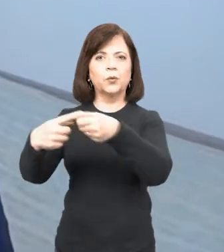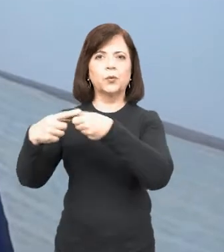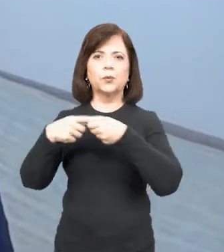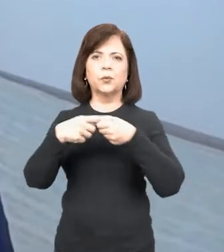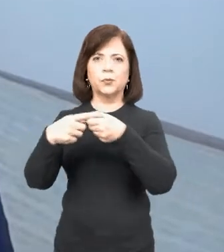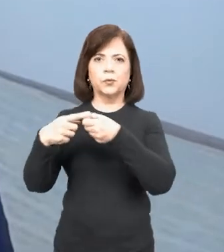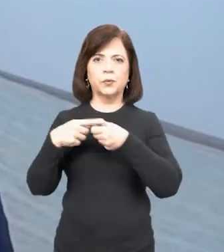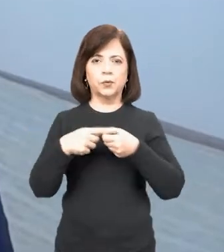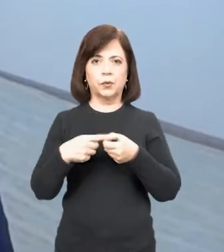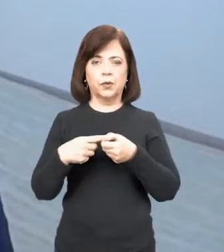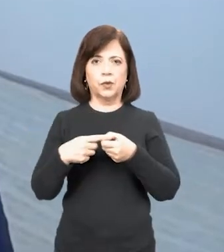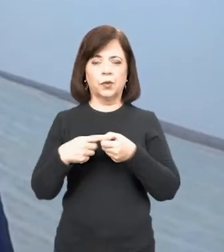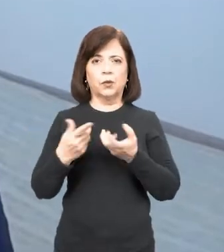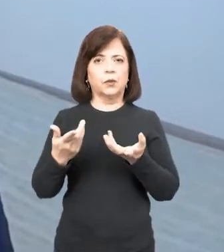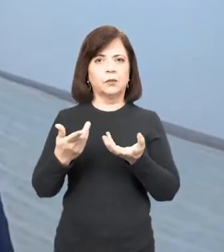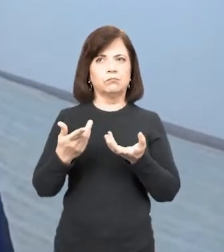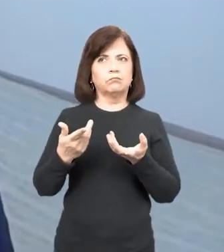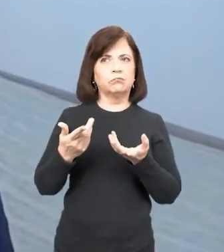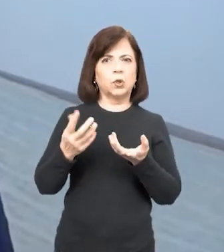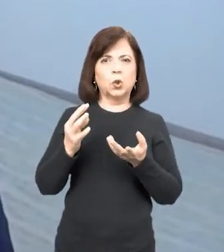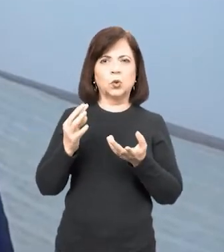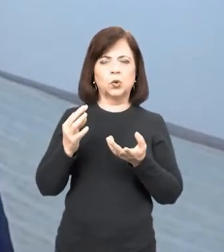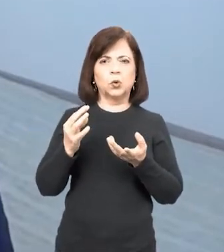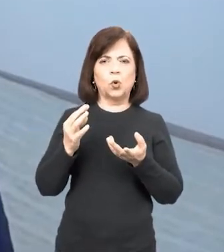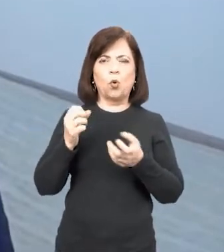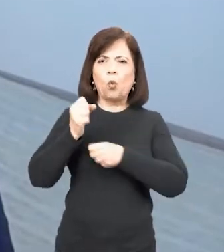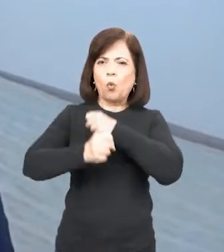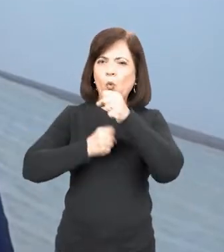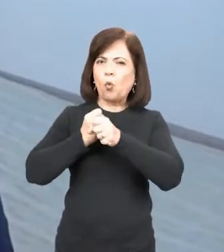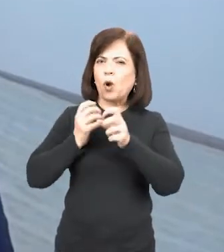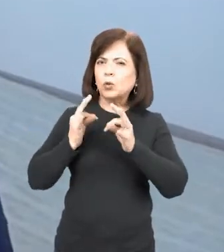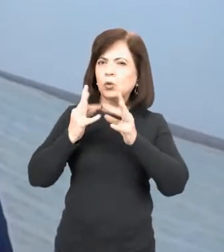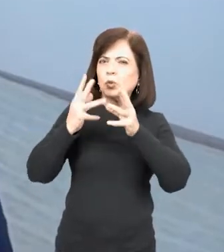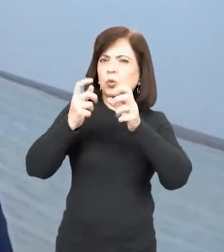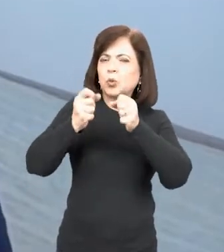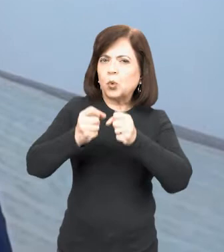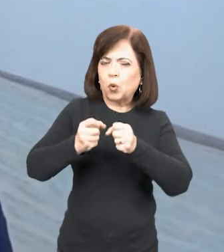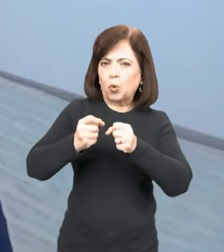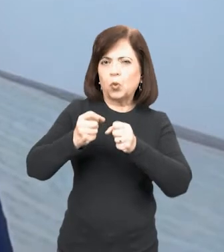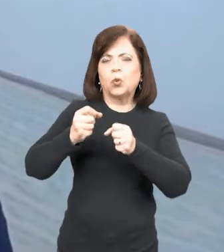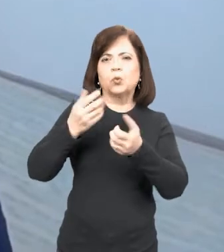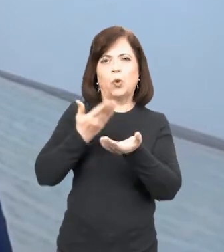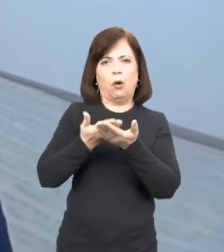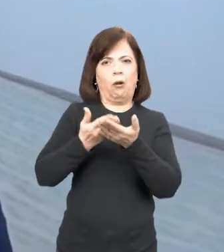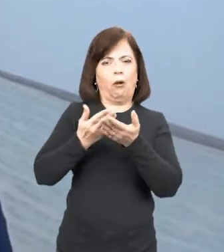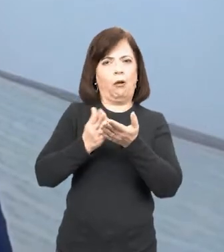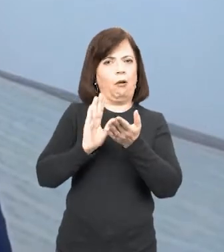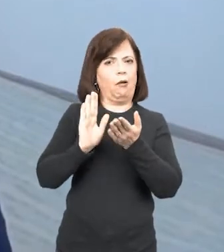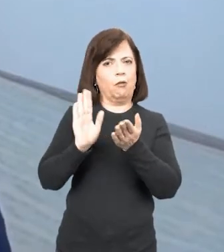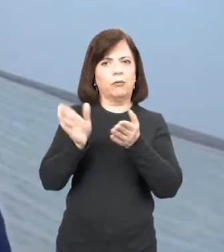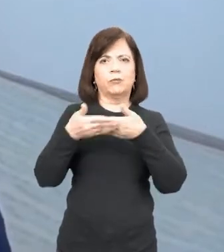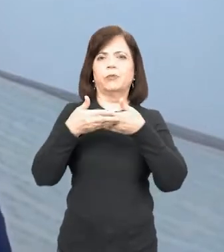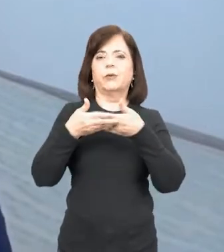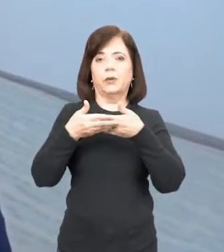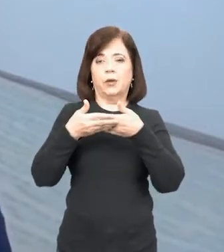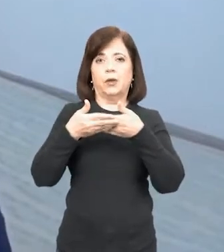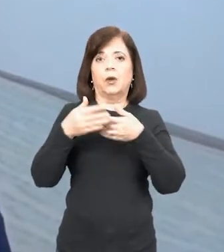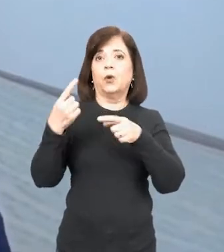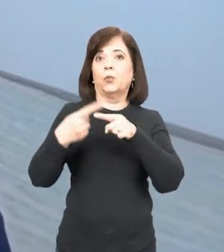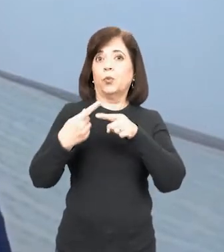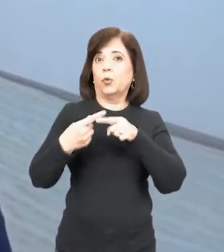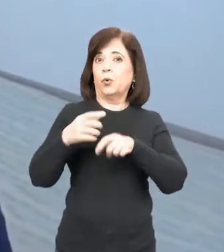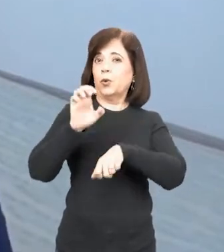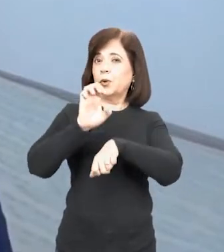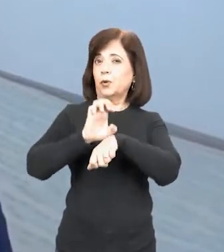passaram aproximadamente, eu não vou dizer que todo o ano de 2020 com as aulas suspensas, porque o estado do Rio de Janeiro iniciou